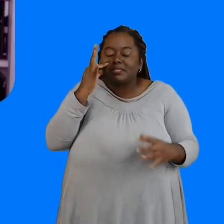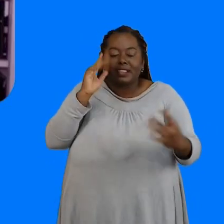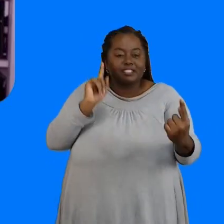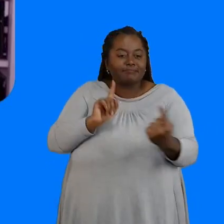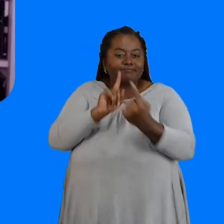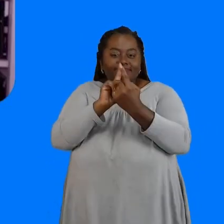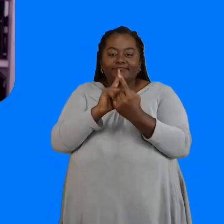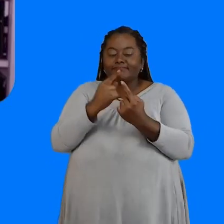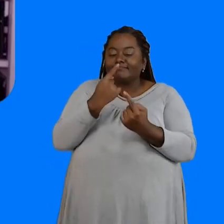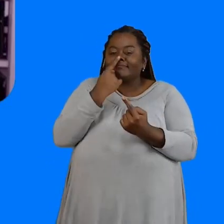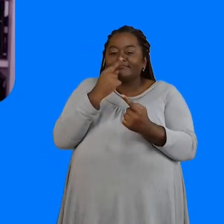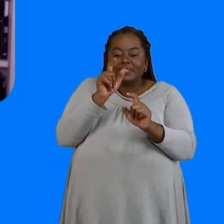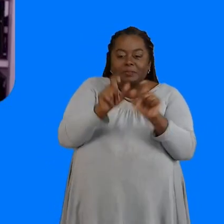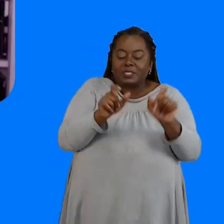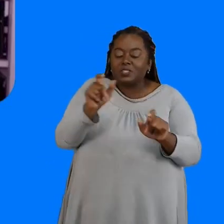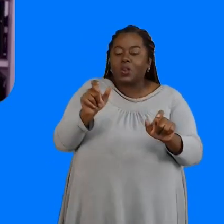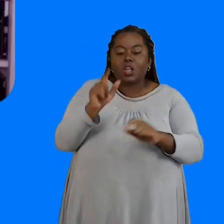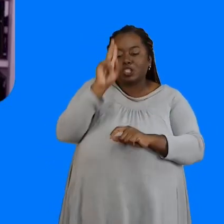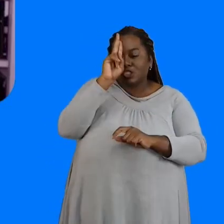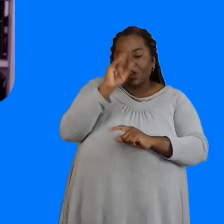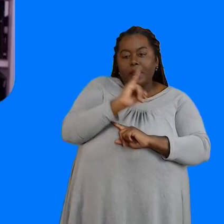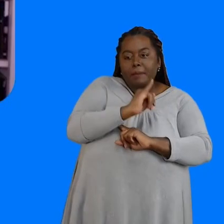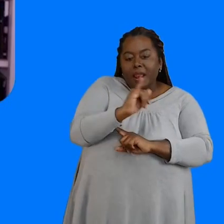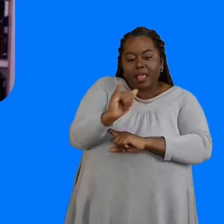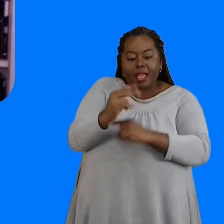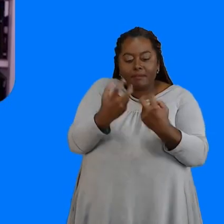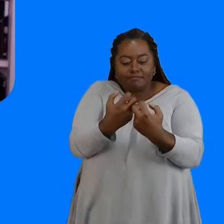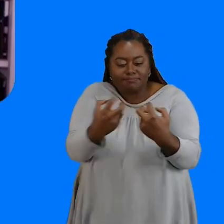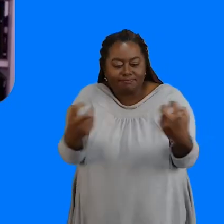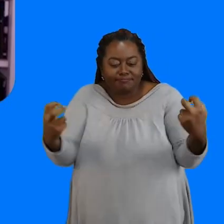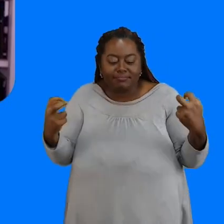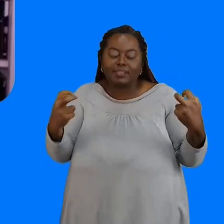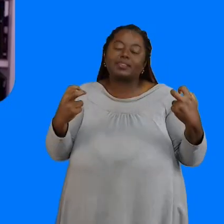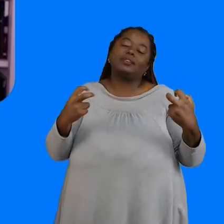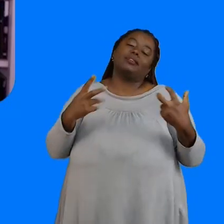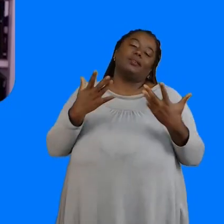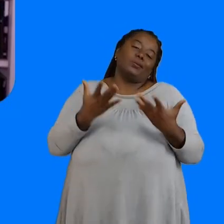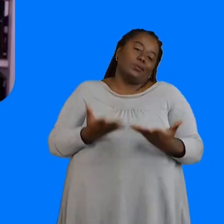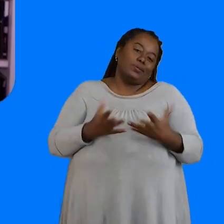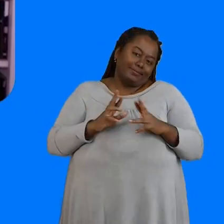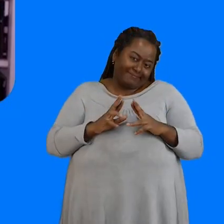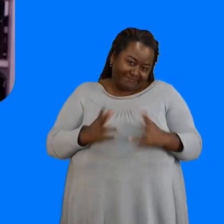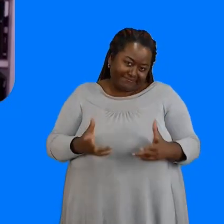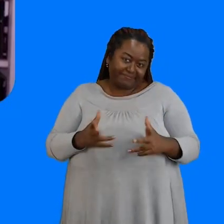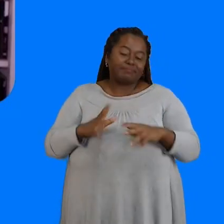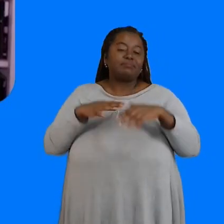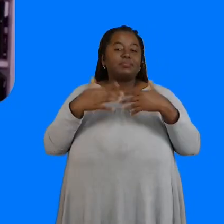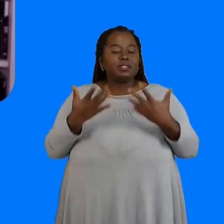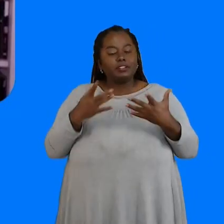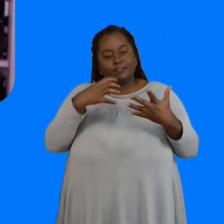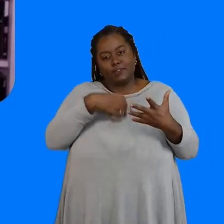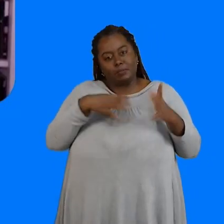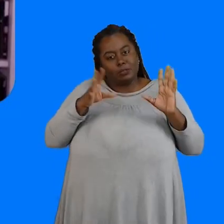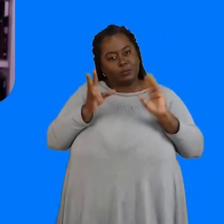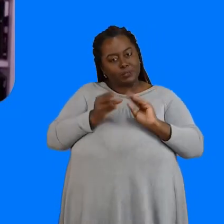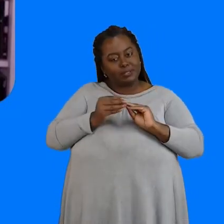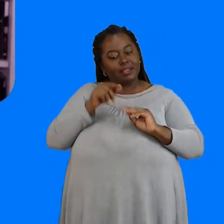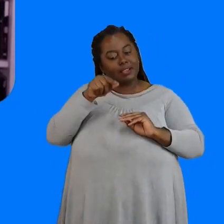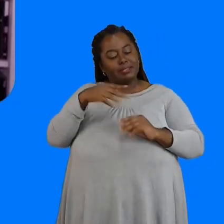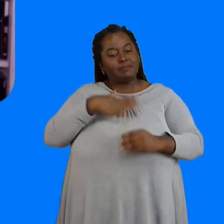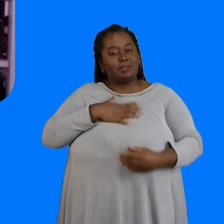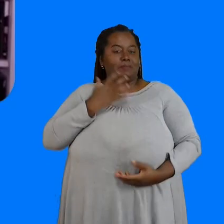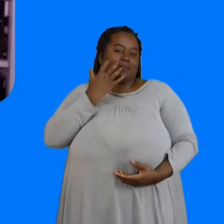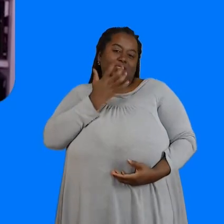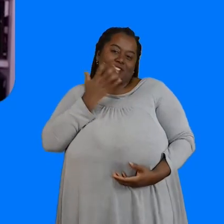e contar uma história frente a elas. Então, de forma muito resumida, é esta a minha grande paixão. Teria muito